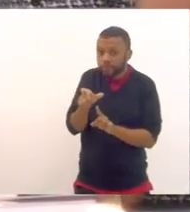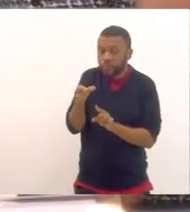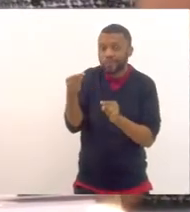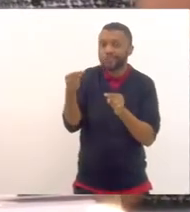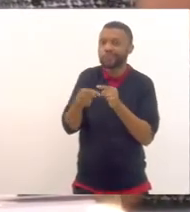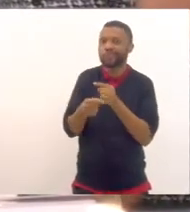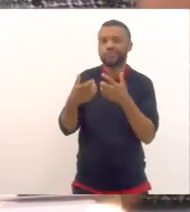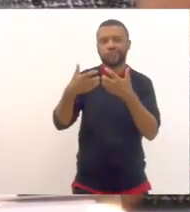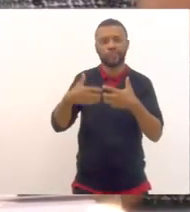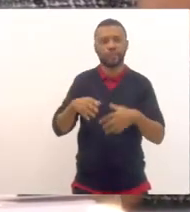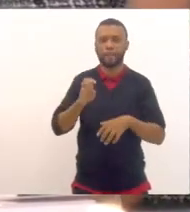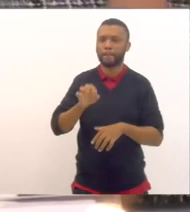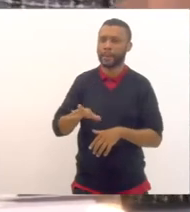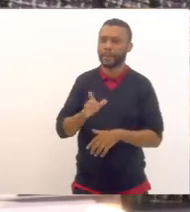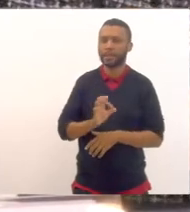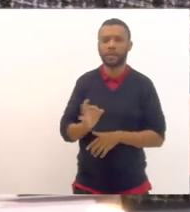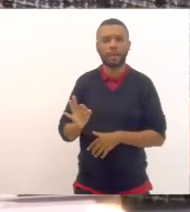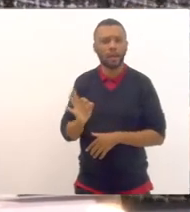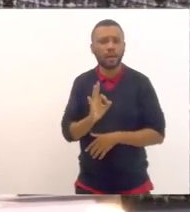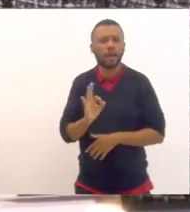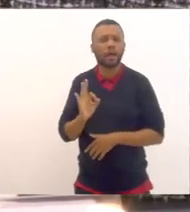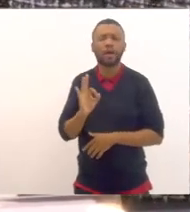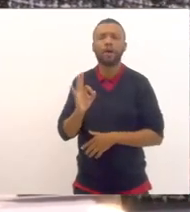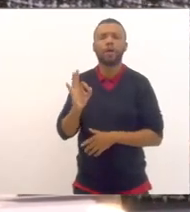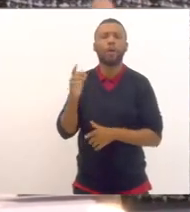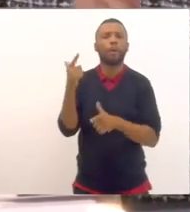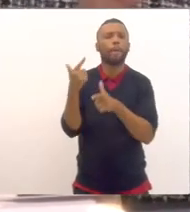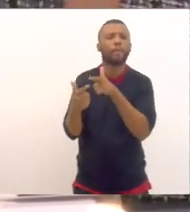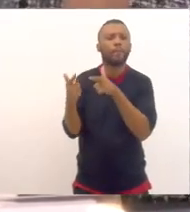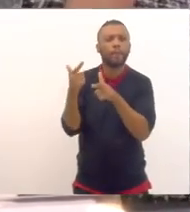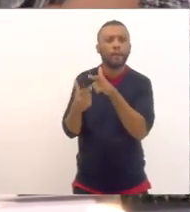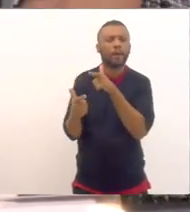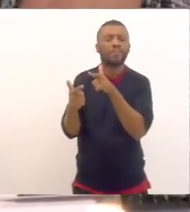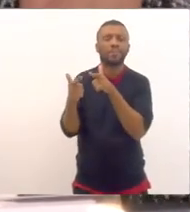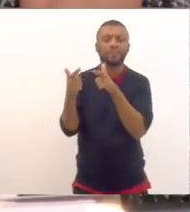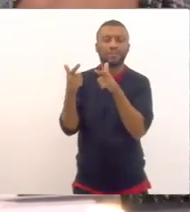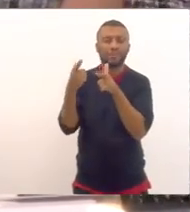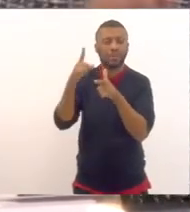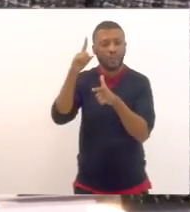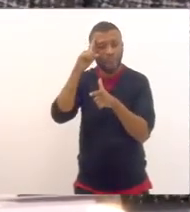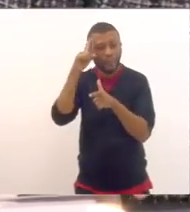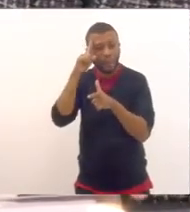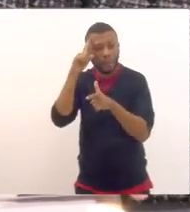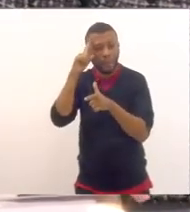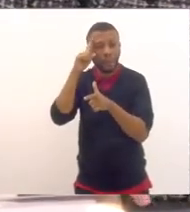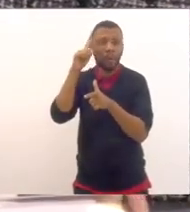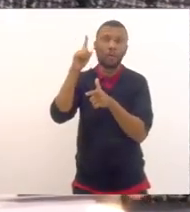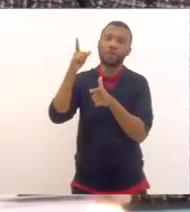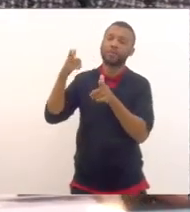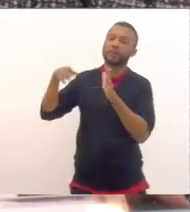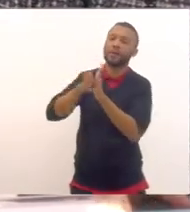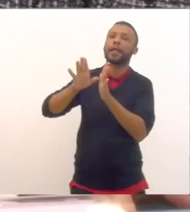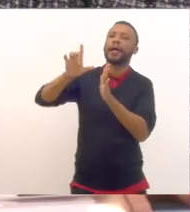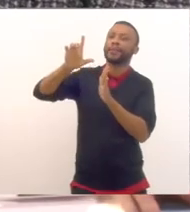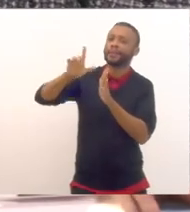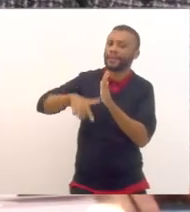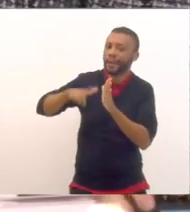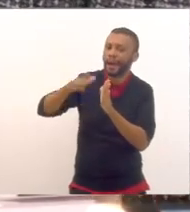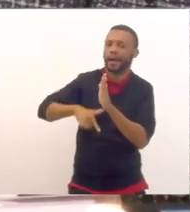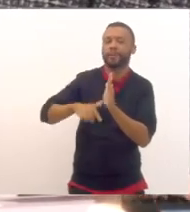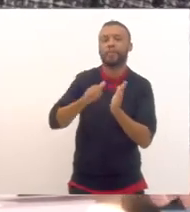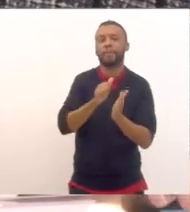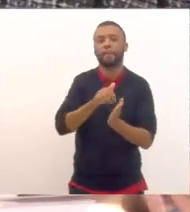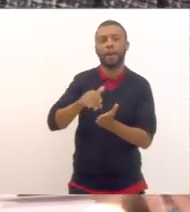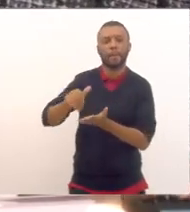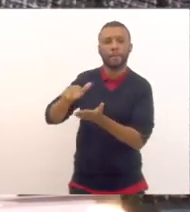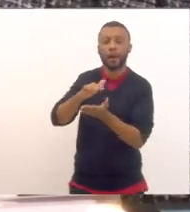bem e o transtorno ao cotidiano e perda de emprego a chegando atrasada de seta e